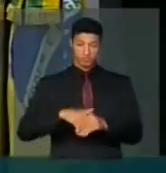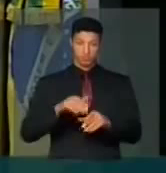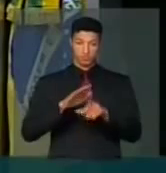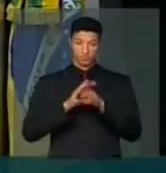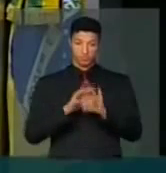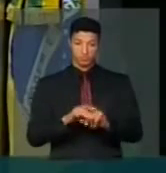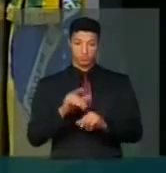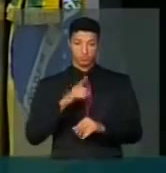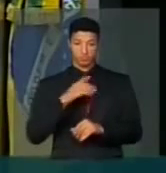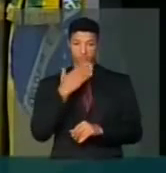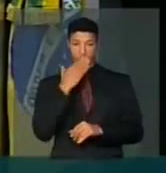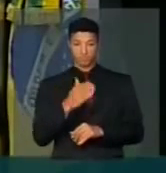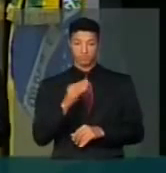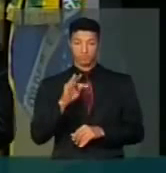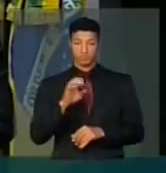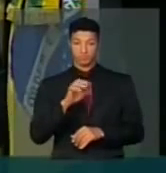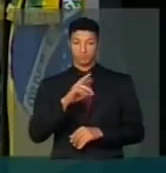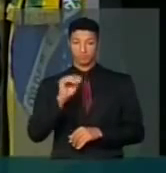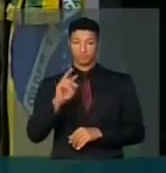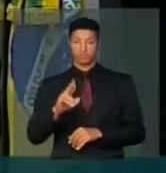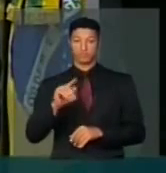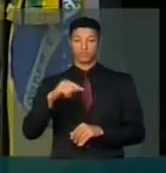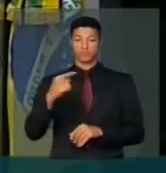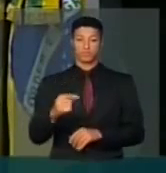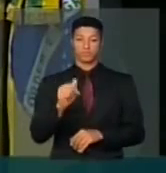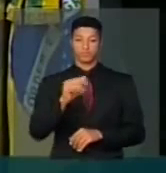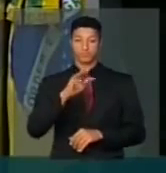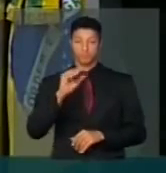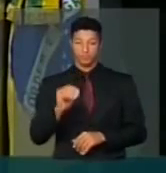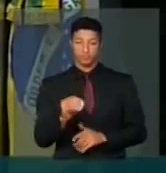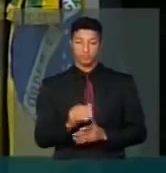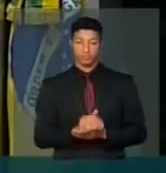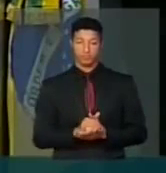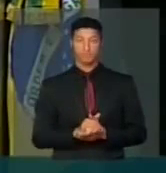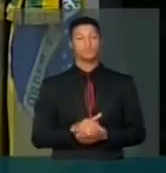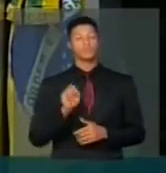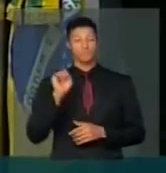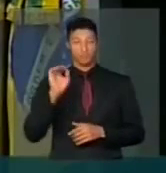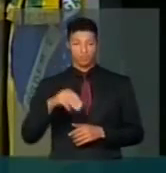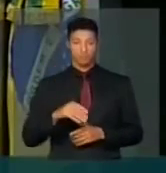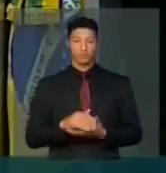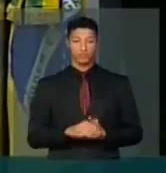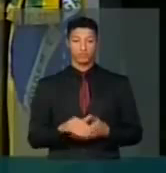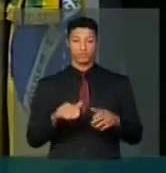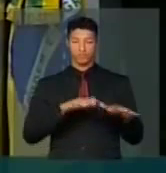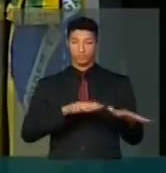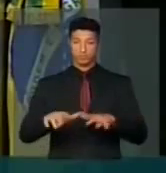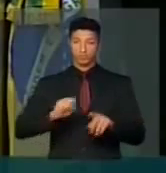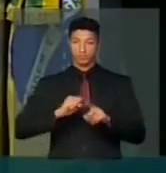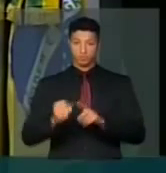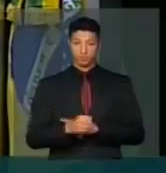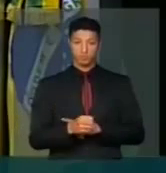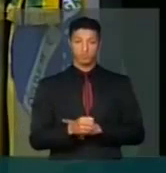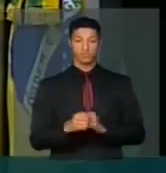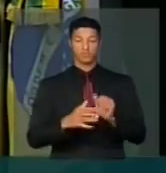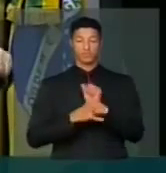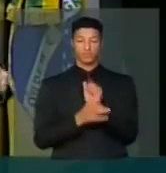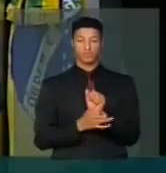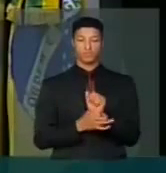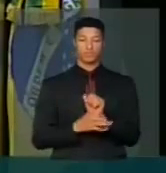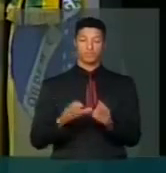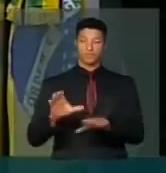legislação que tipifica o terror, depois do ato terrorista, aí sim, movimentos sociais,